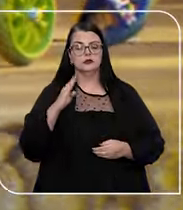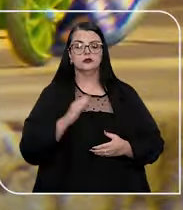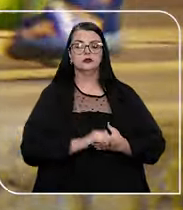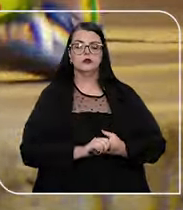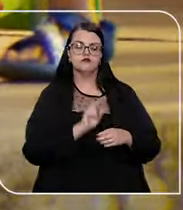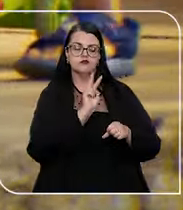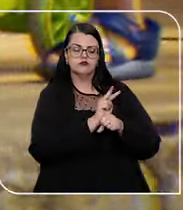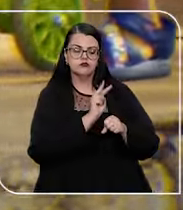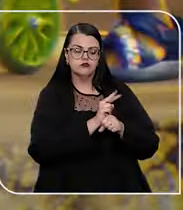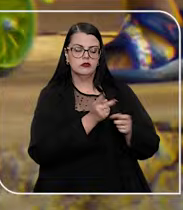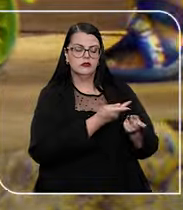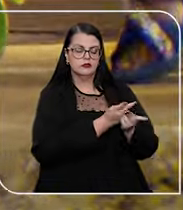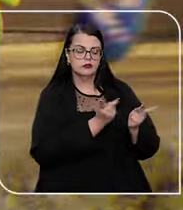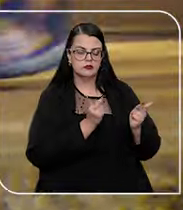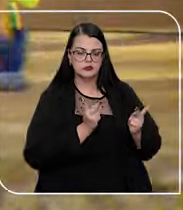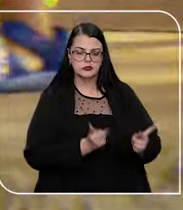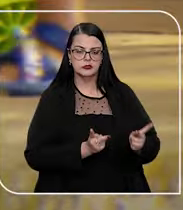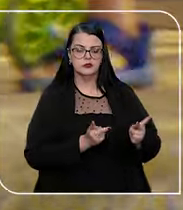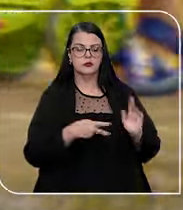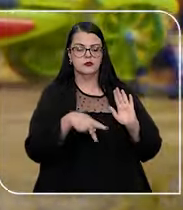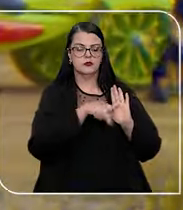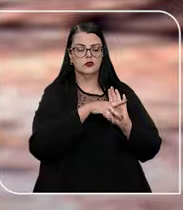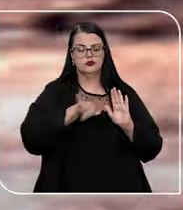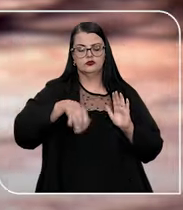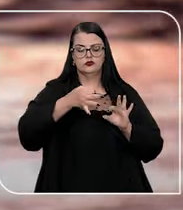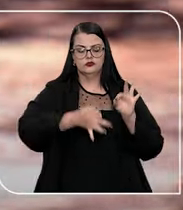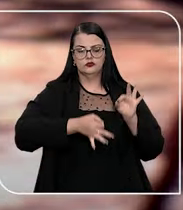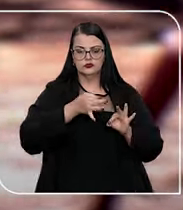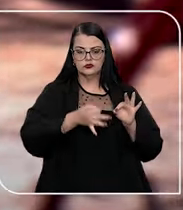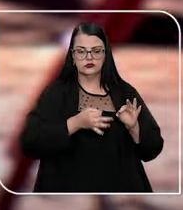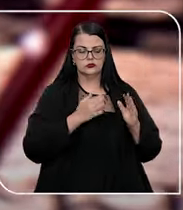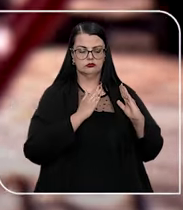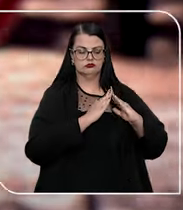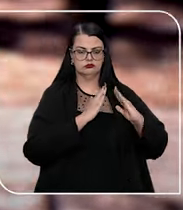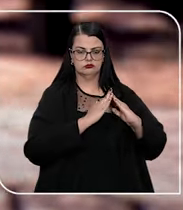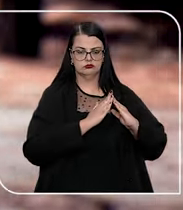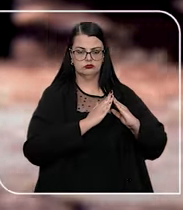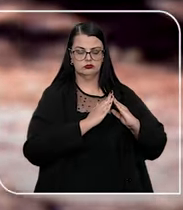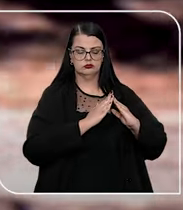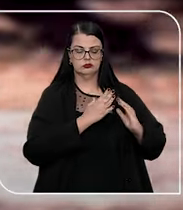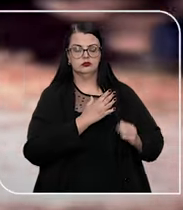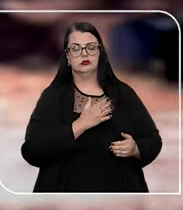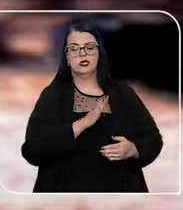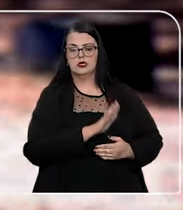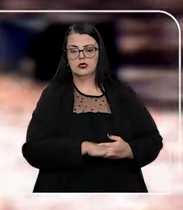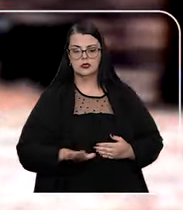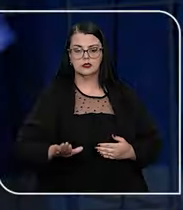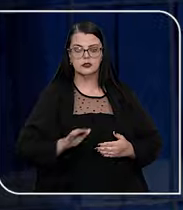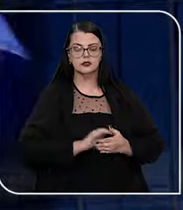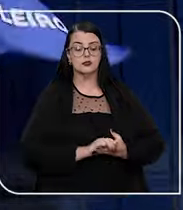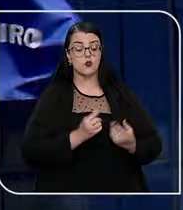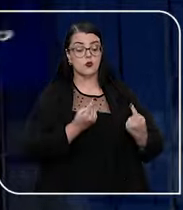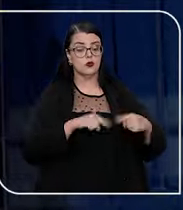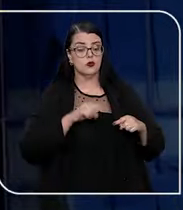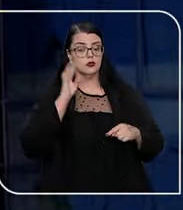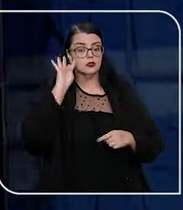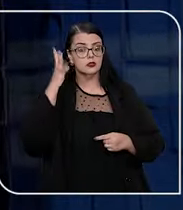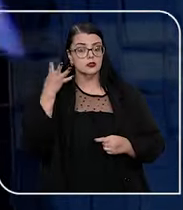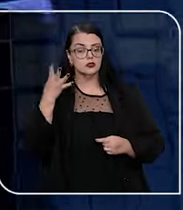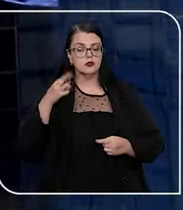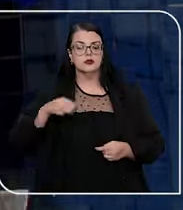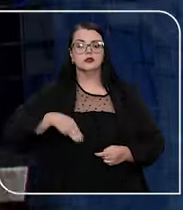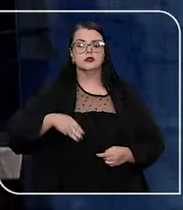decisões sobre guarda e visitação tomadas pela justiça do país de residência das Crianças contra essa